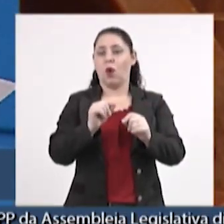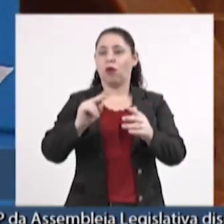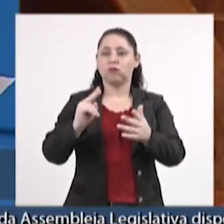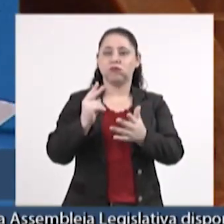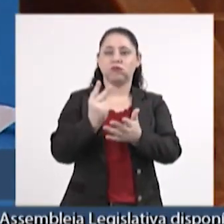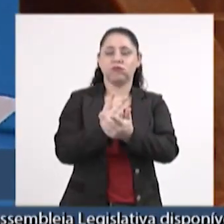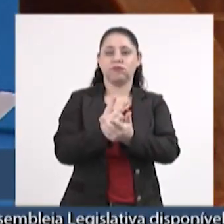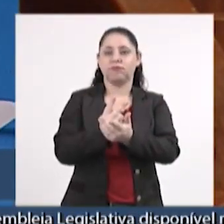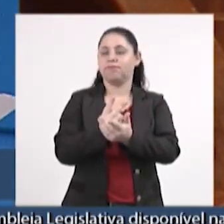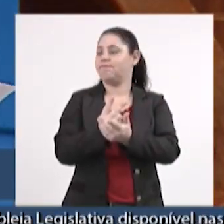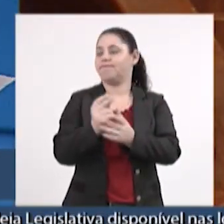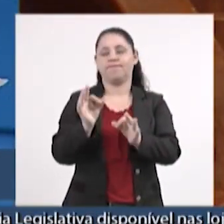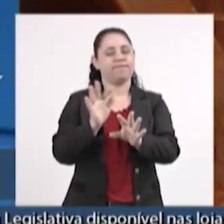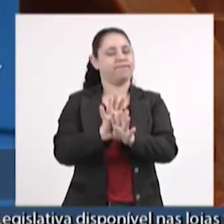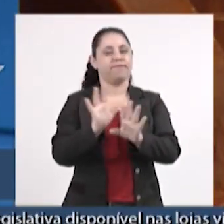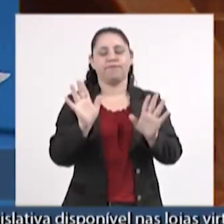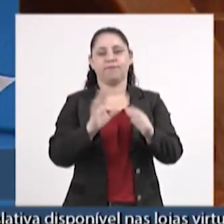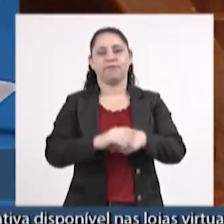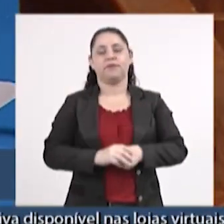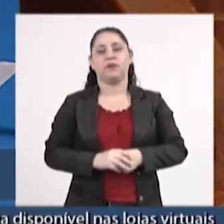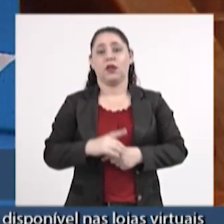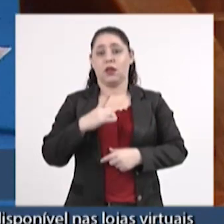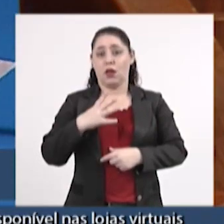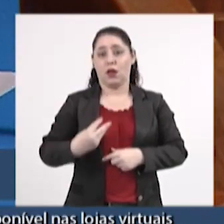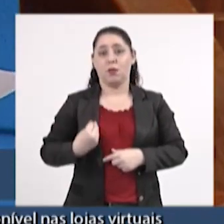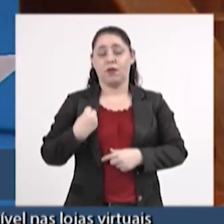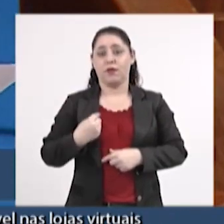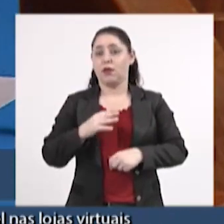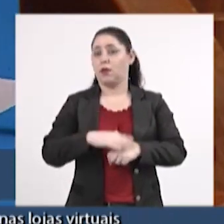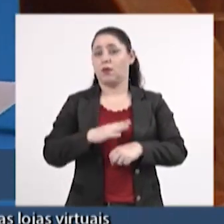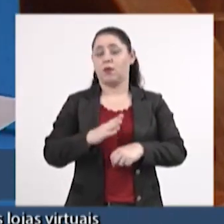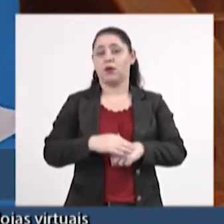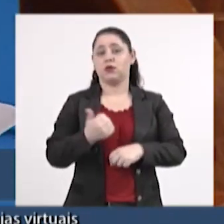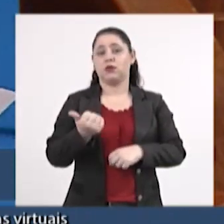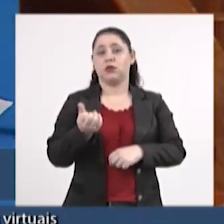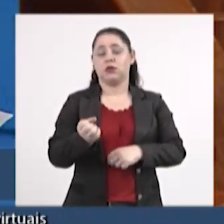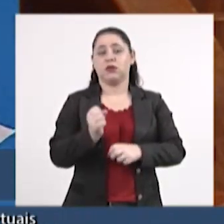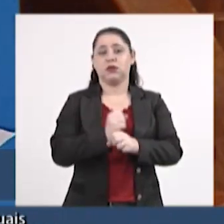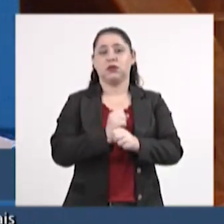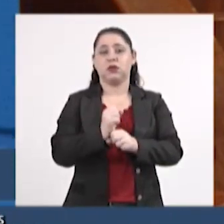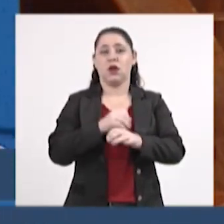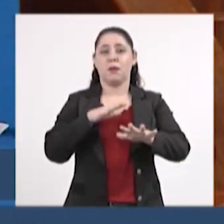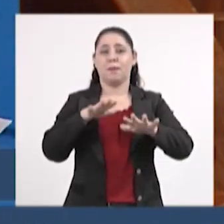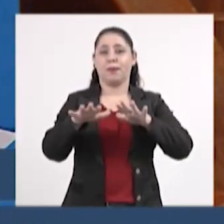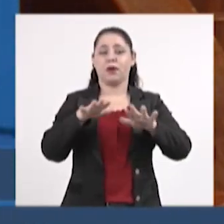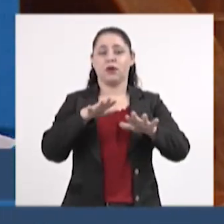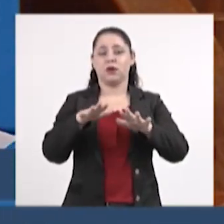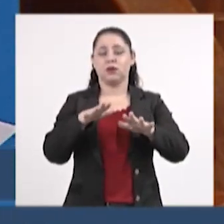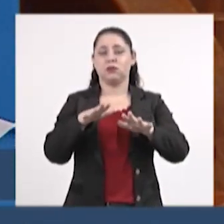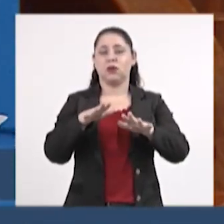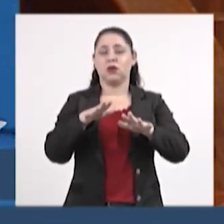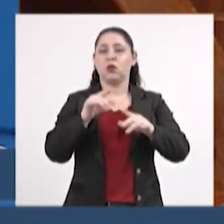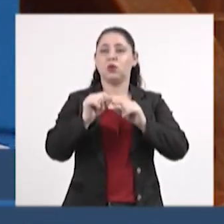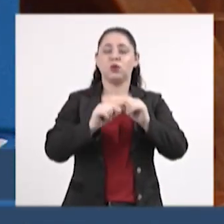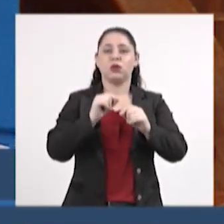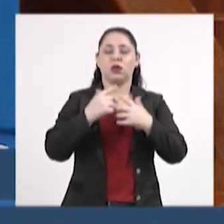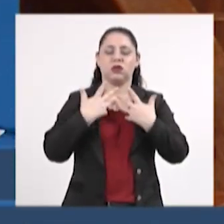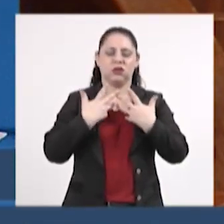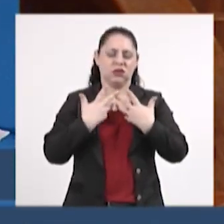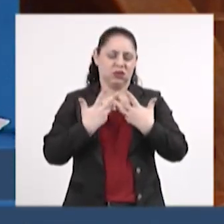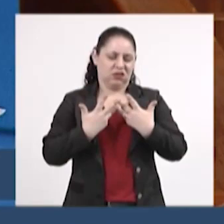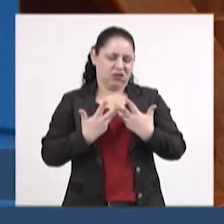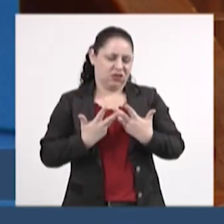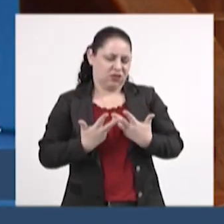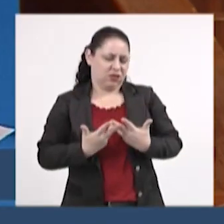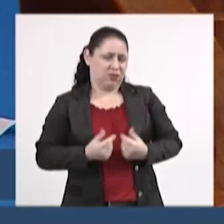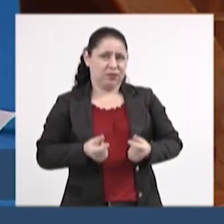absurdos não cessaram, tendo uma vida com mais de 16 anos militando, as feridas, o cansaço